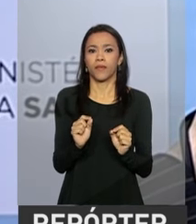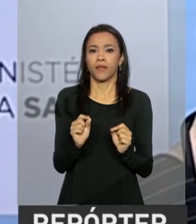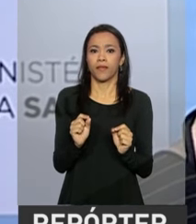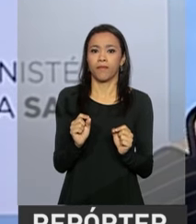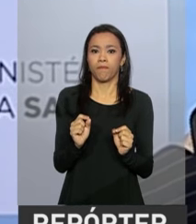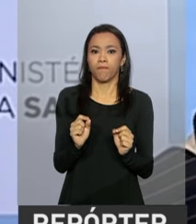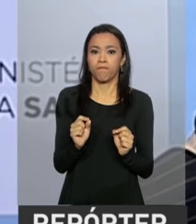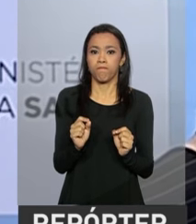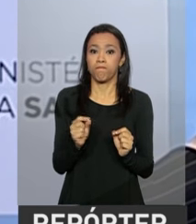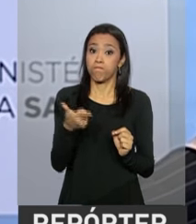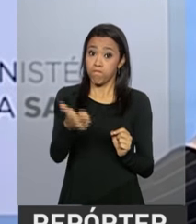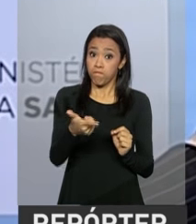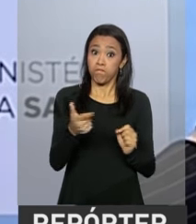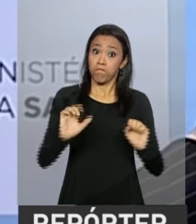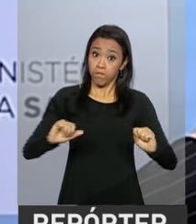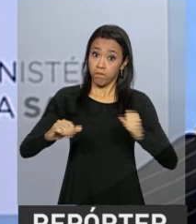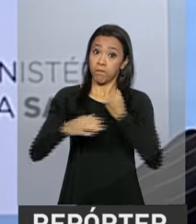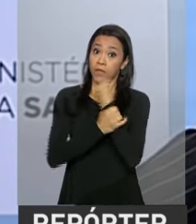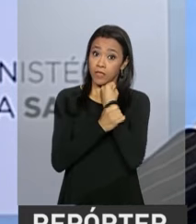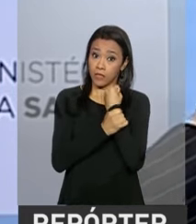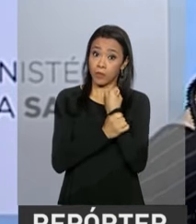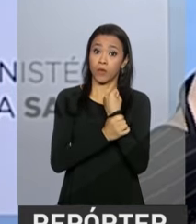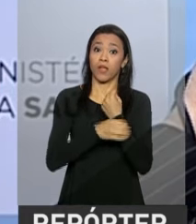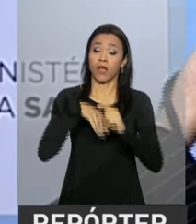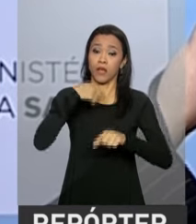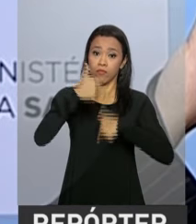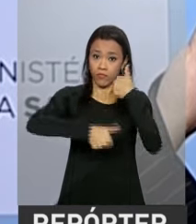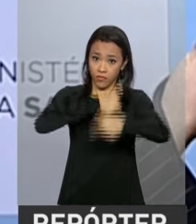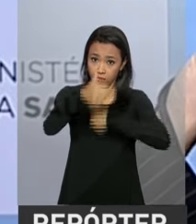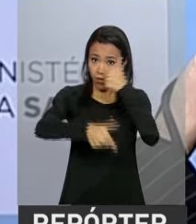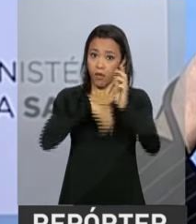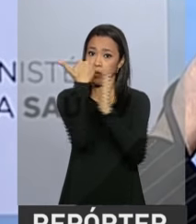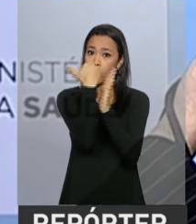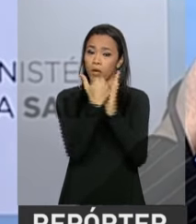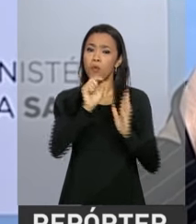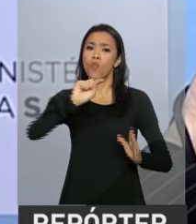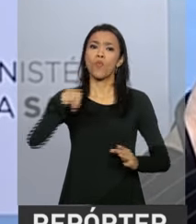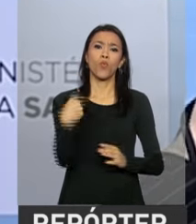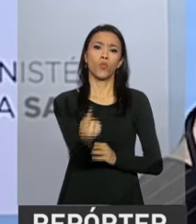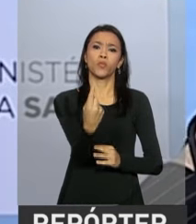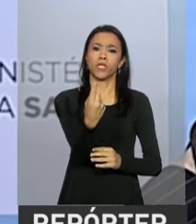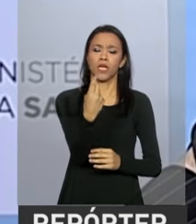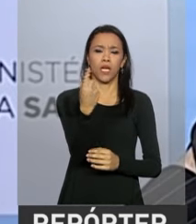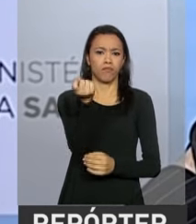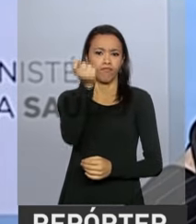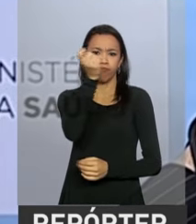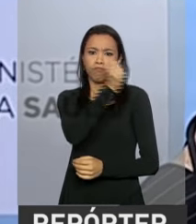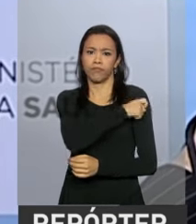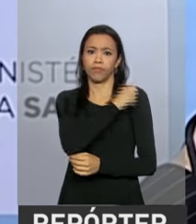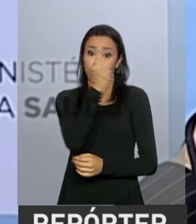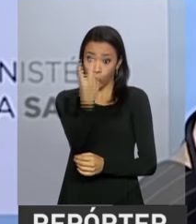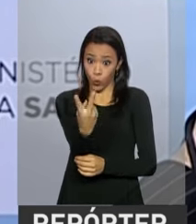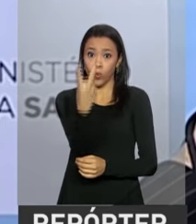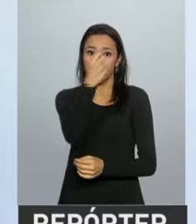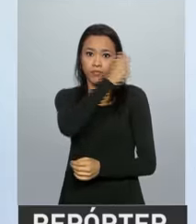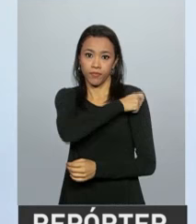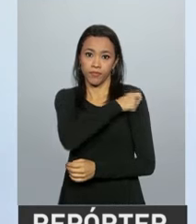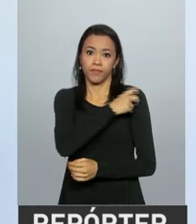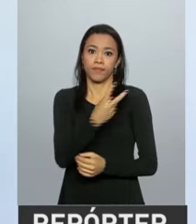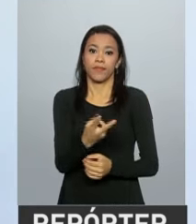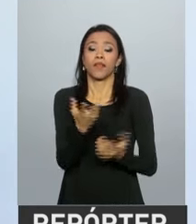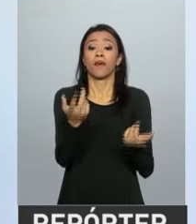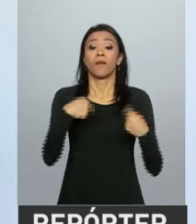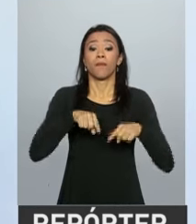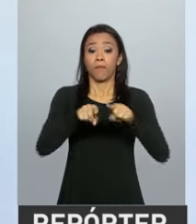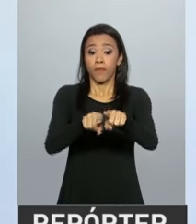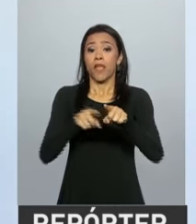uma forma de consolidar o programa, porque se toma uma única dose, de uma vacina que são duas doses, não há efeito. A